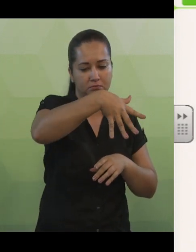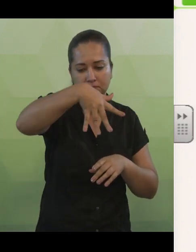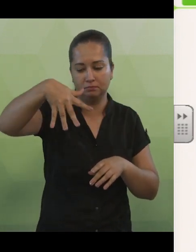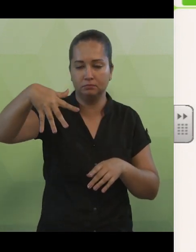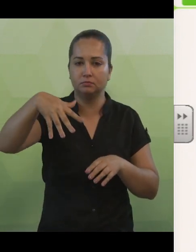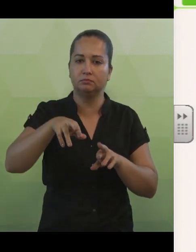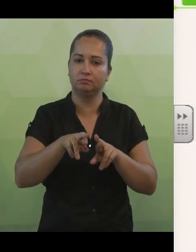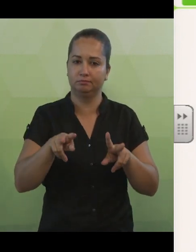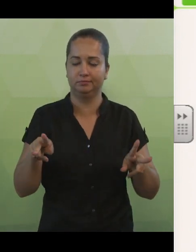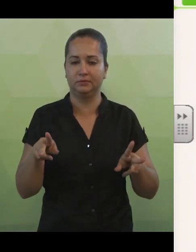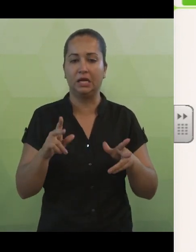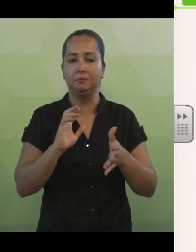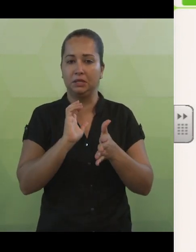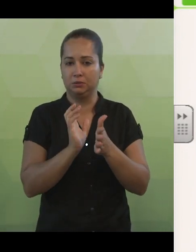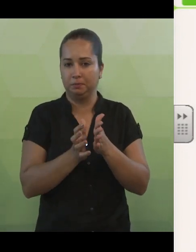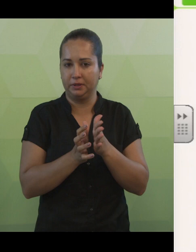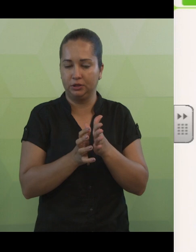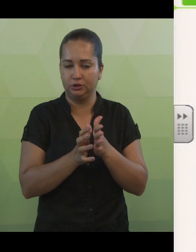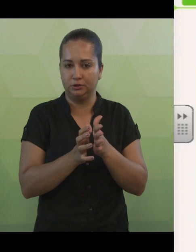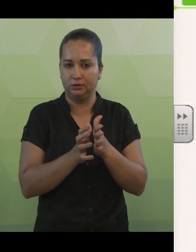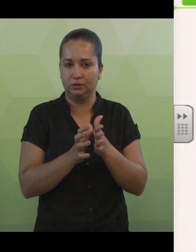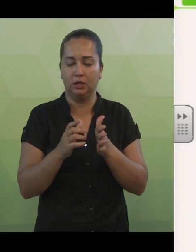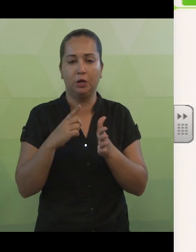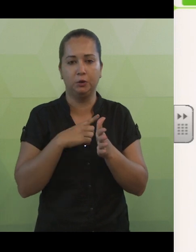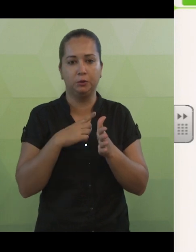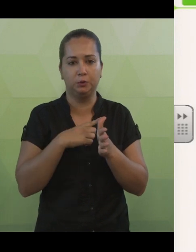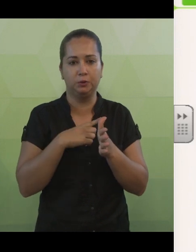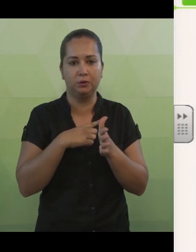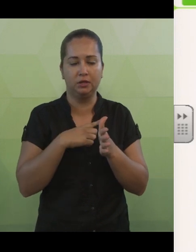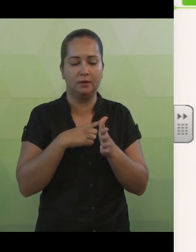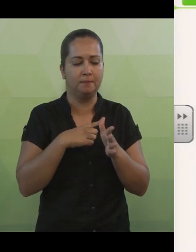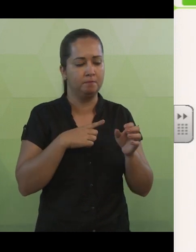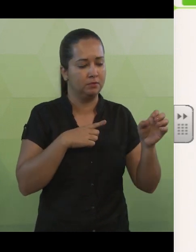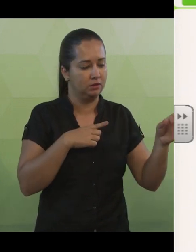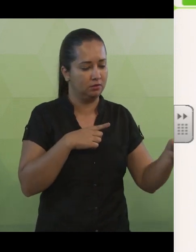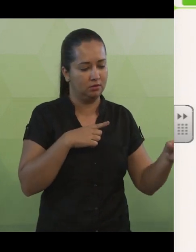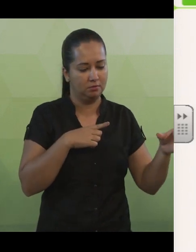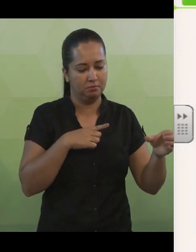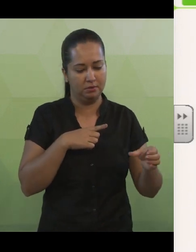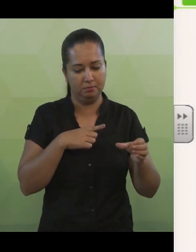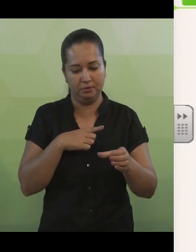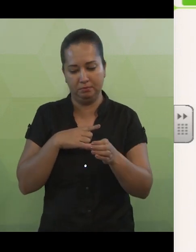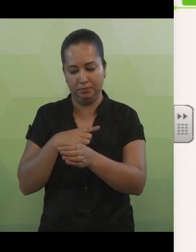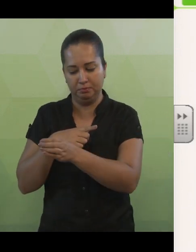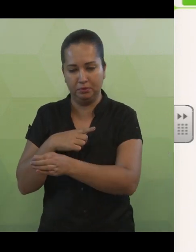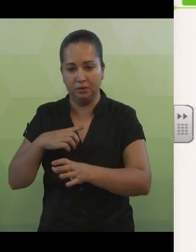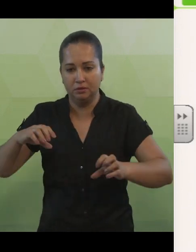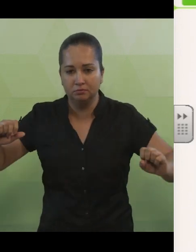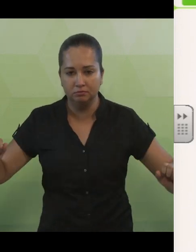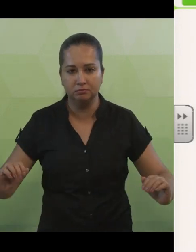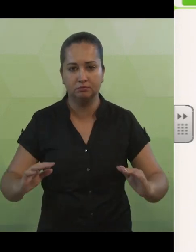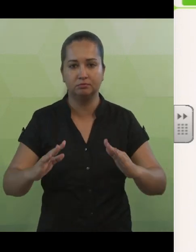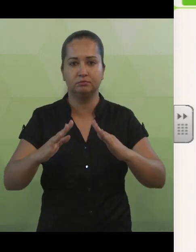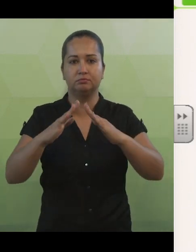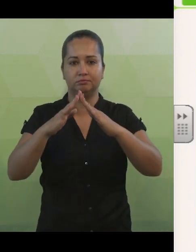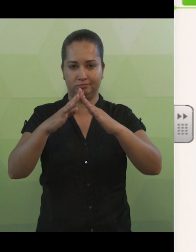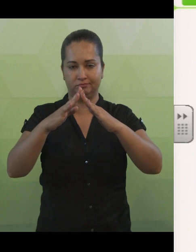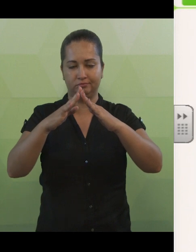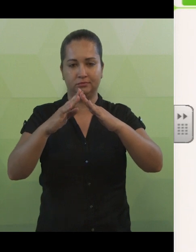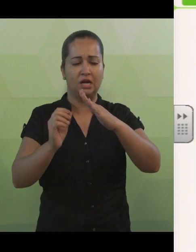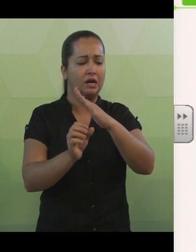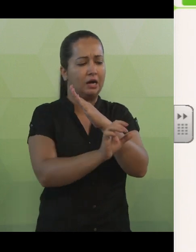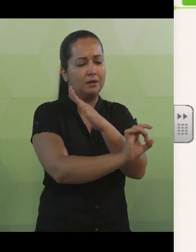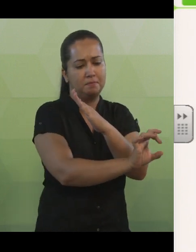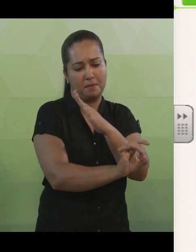é como se o banco de dados ele fosse um conjunto de vários subsistemas, vários subbancos de dados, que trabalham com tabelas